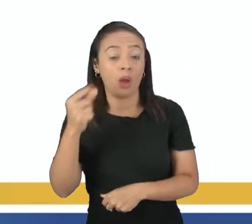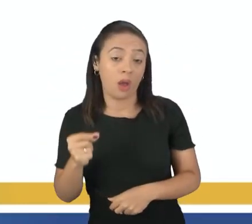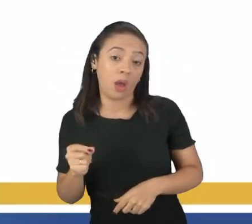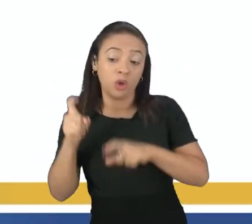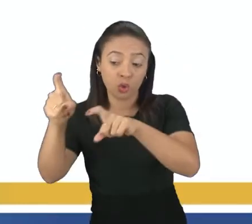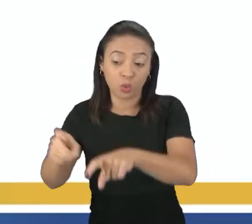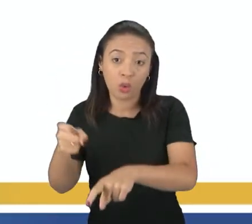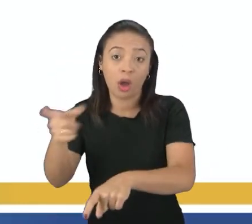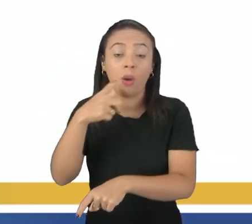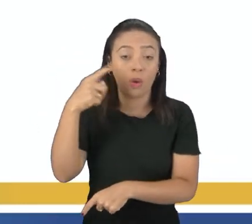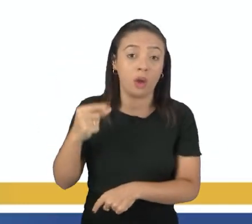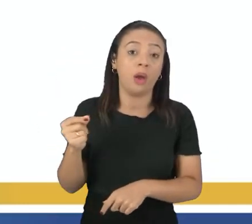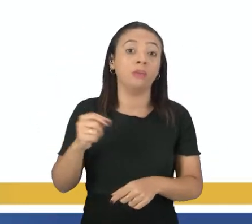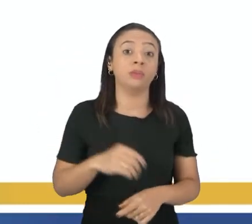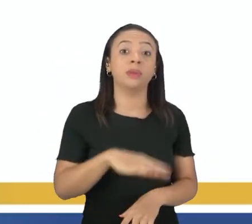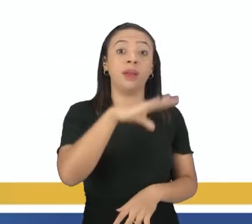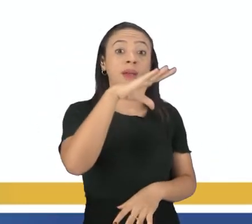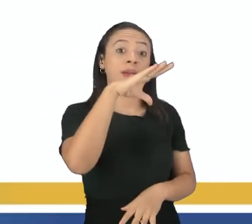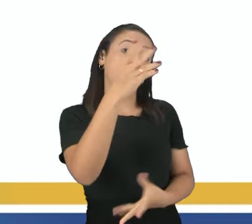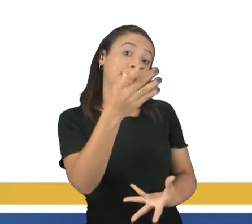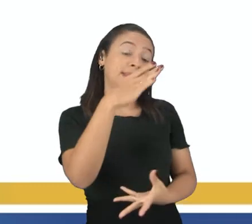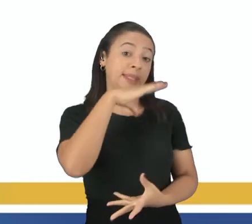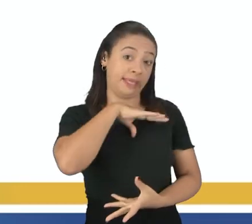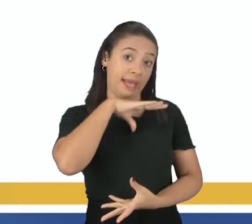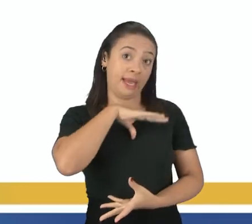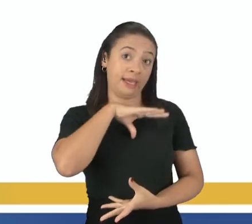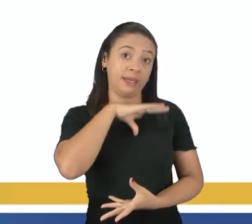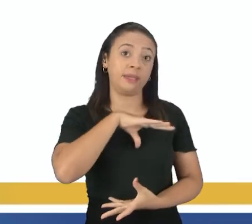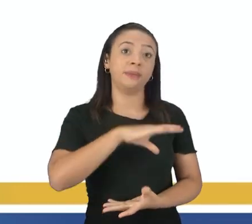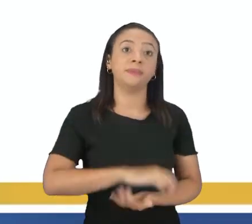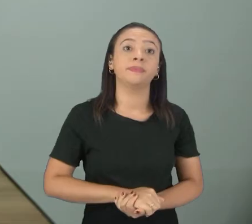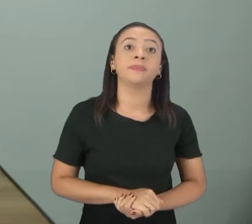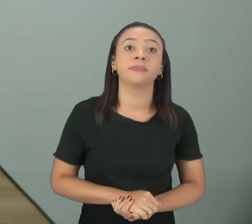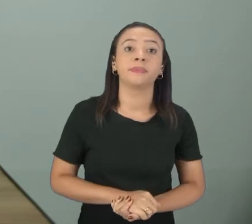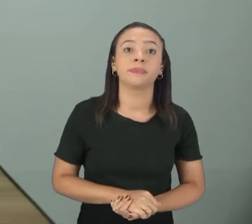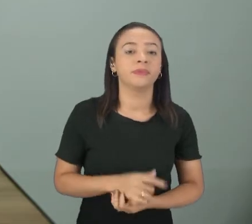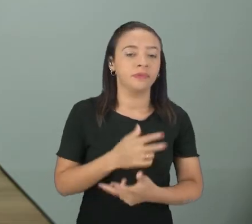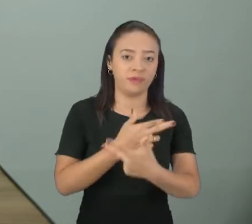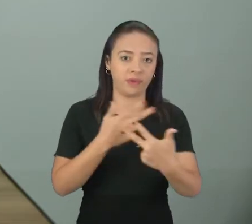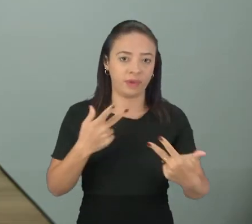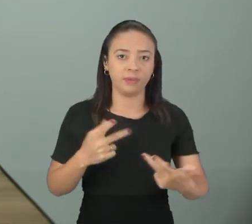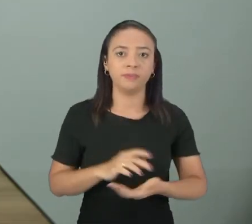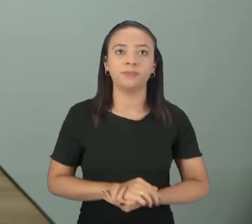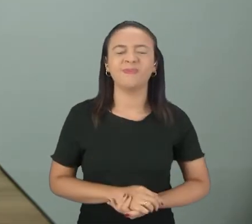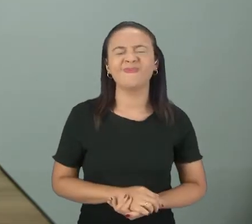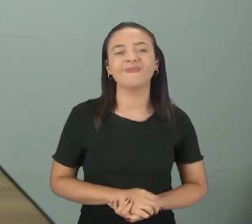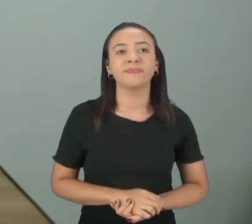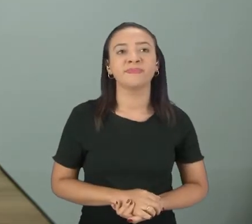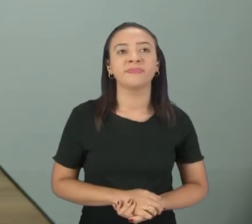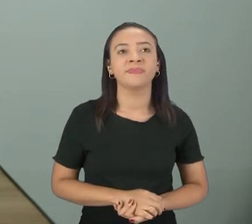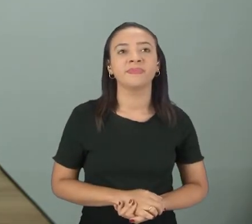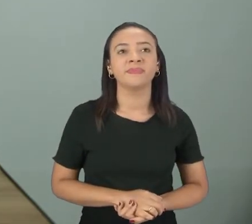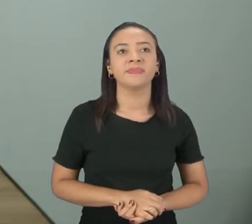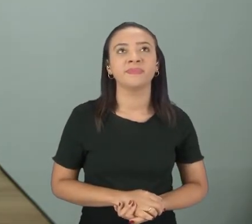campo e o rato da cidade, a raposa e a cegonha, né? A gente vê aí, né, que